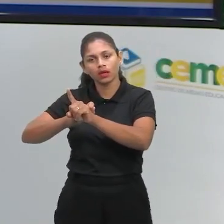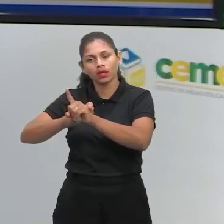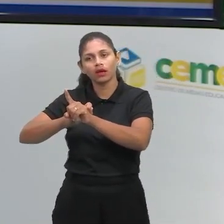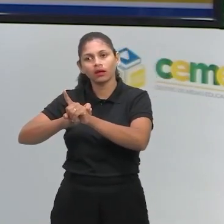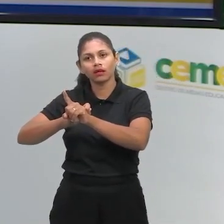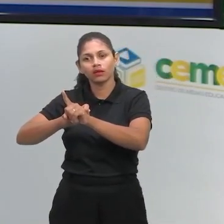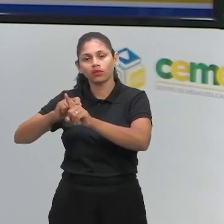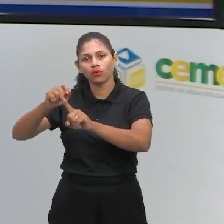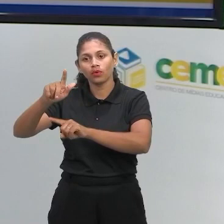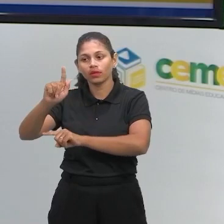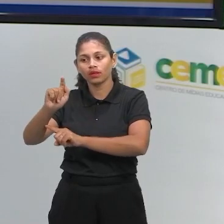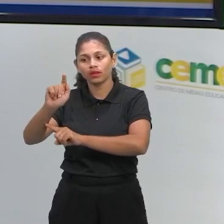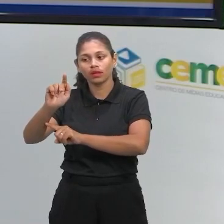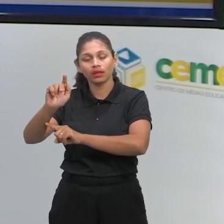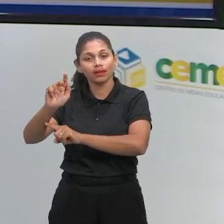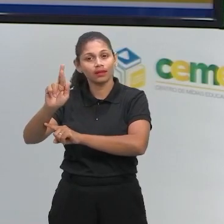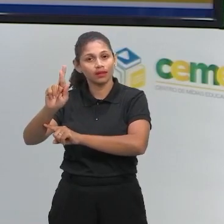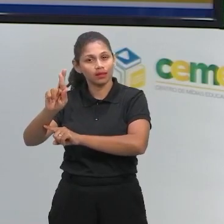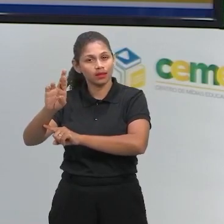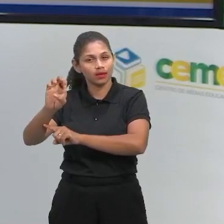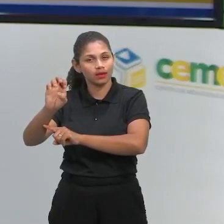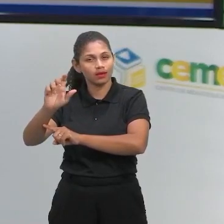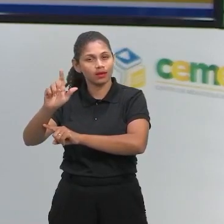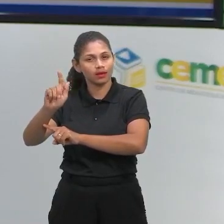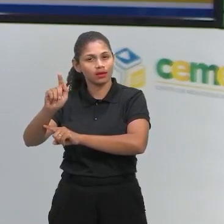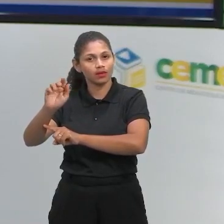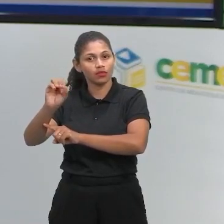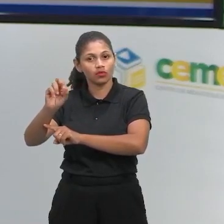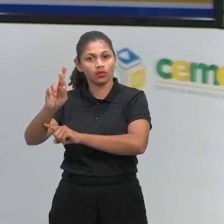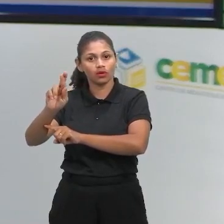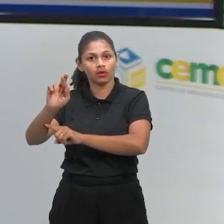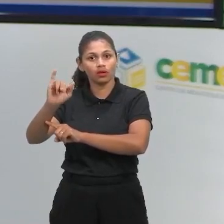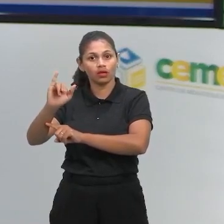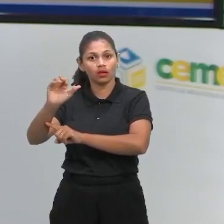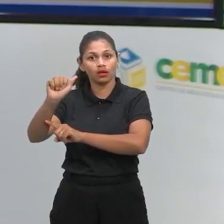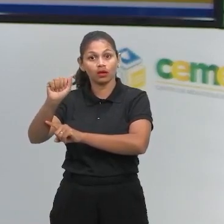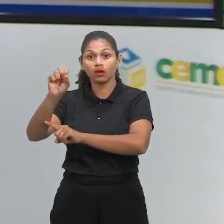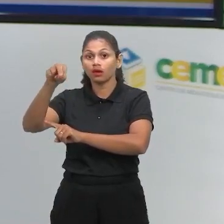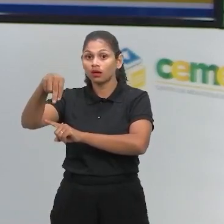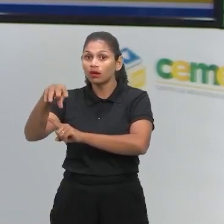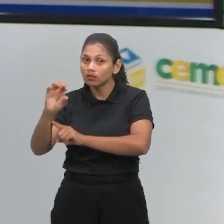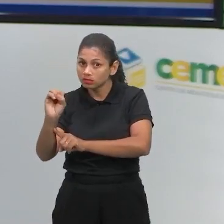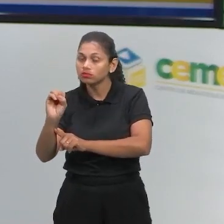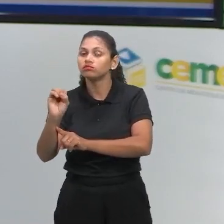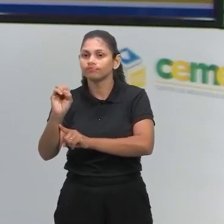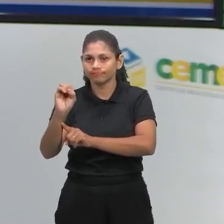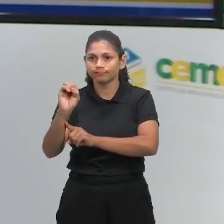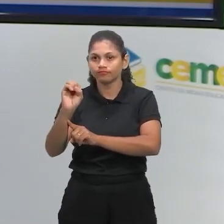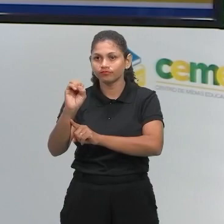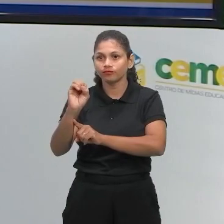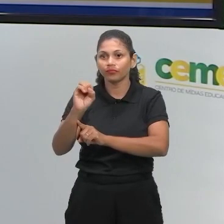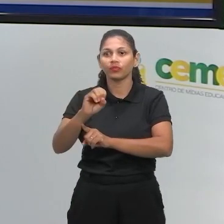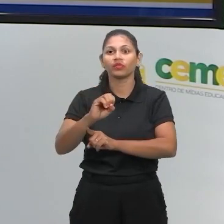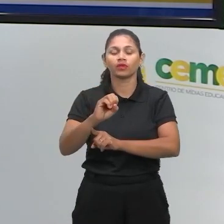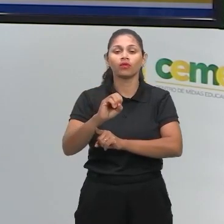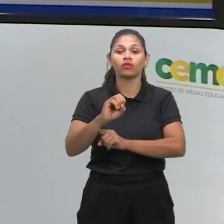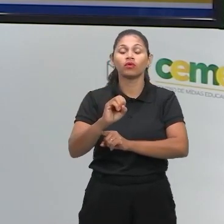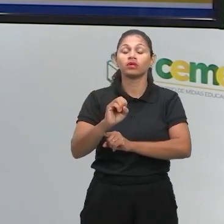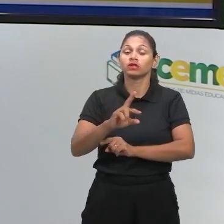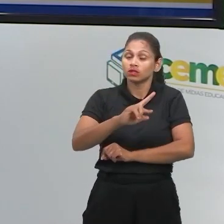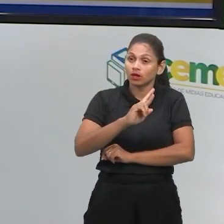diferença? Temos aqui, quando você faz a subtração desse tempo, você vai chegar aqui em